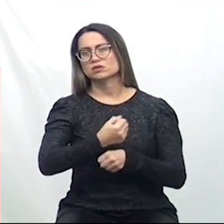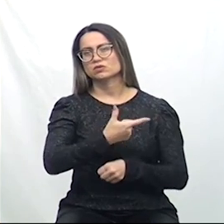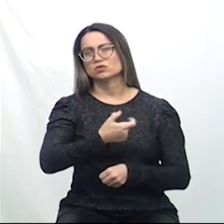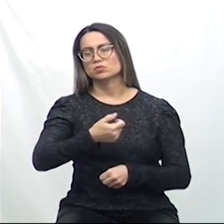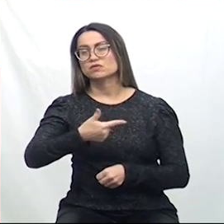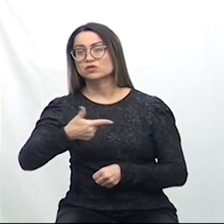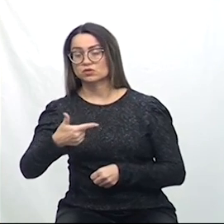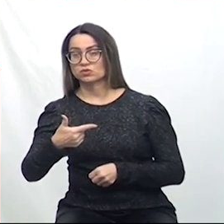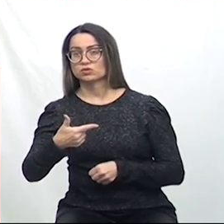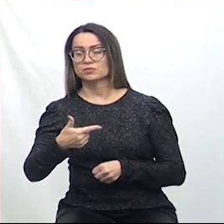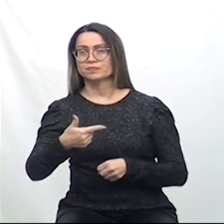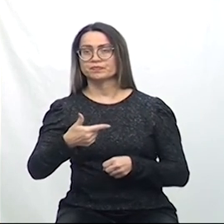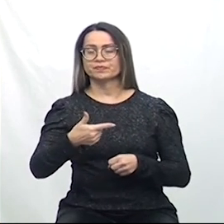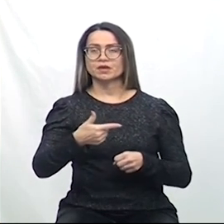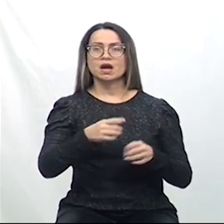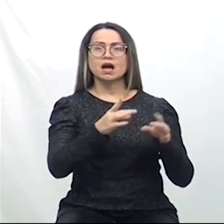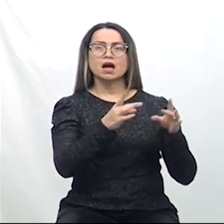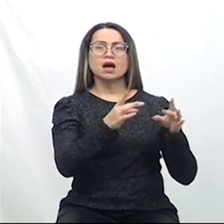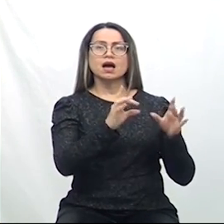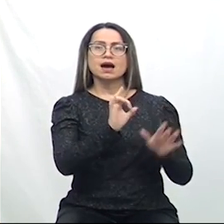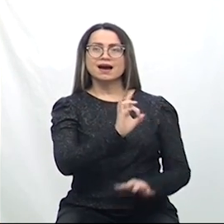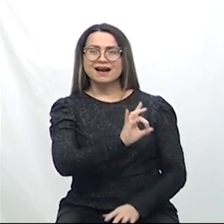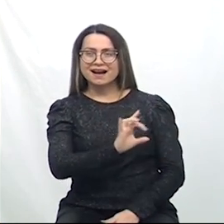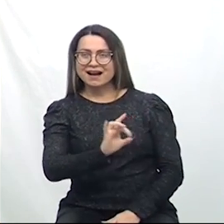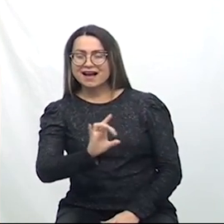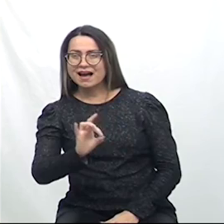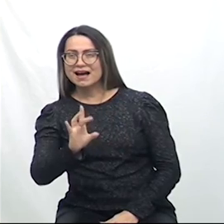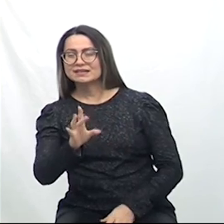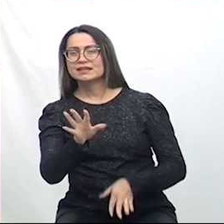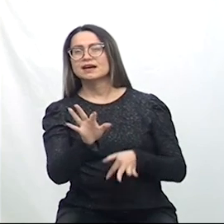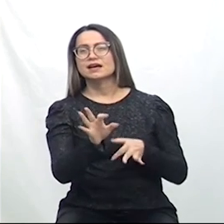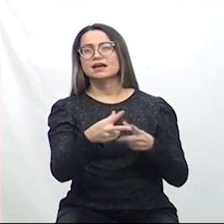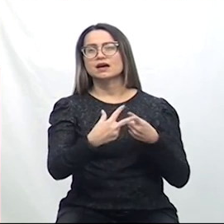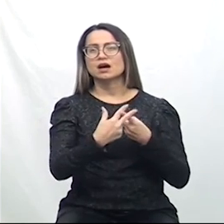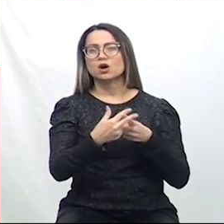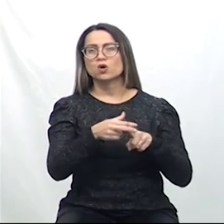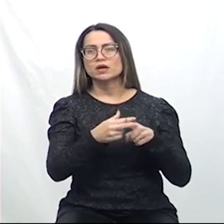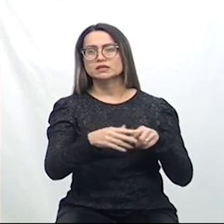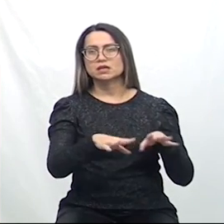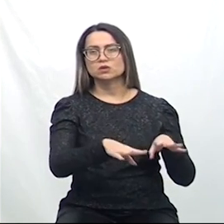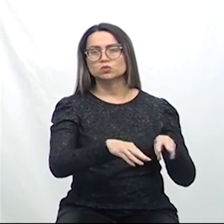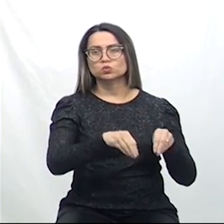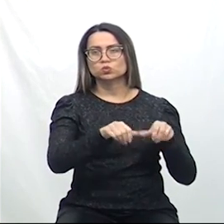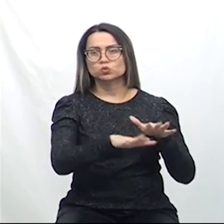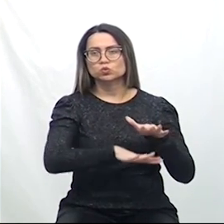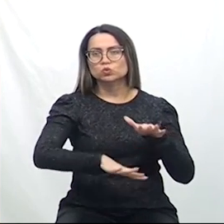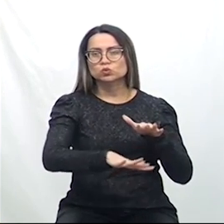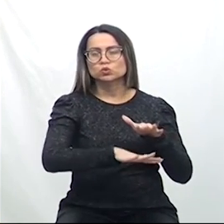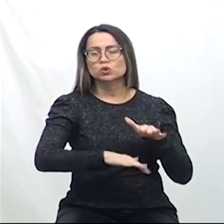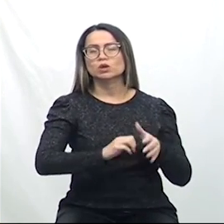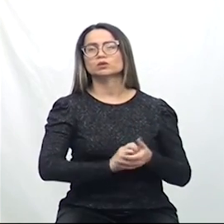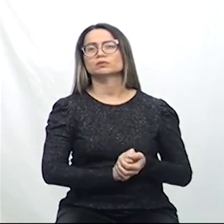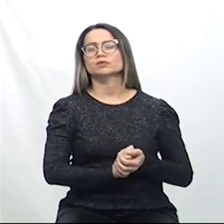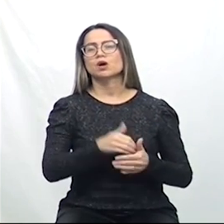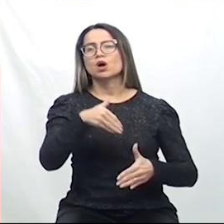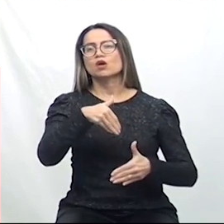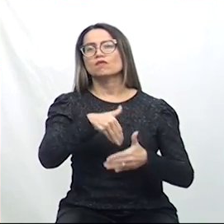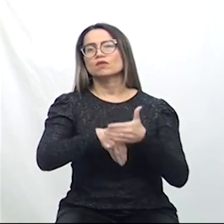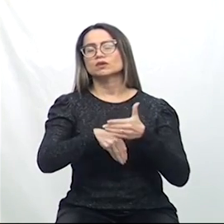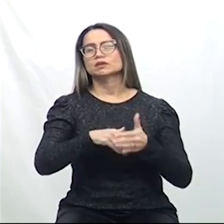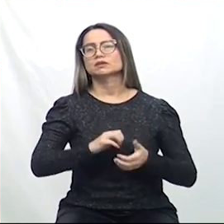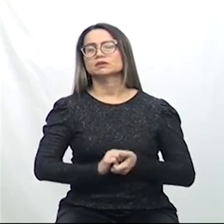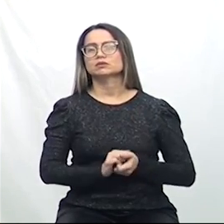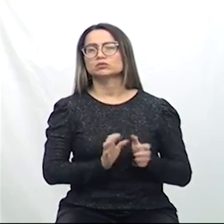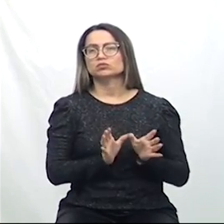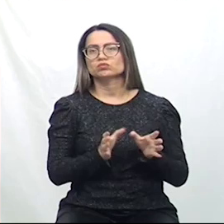os quais tratam de correção do zoneamento do solo. Em votação, a apreciação em